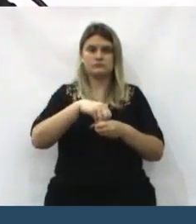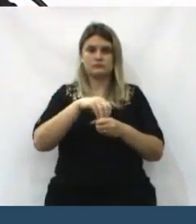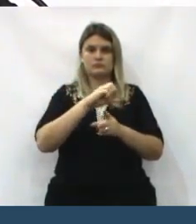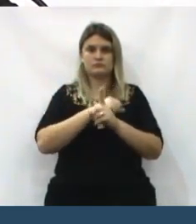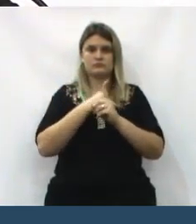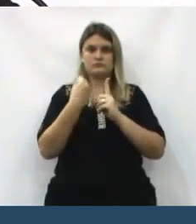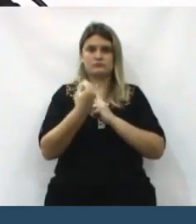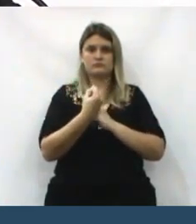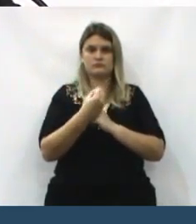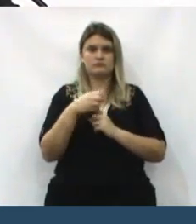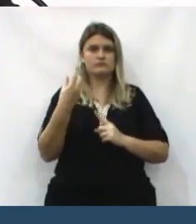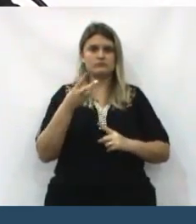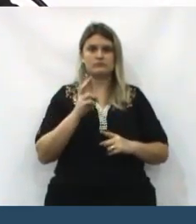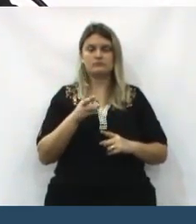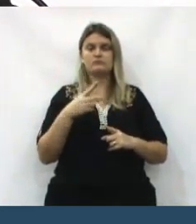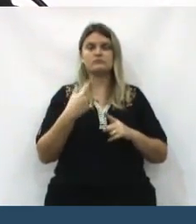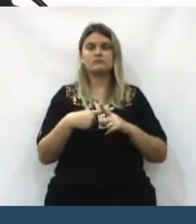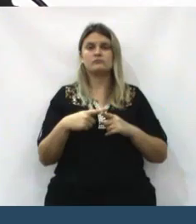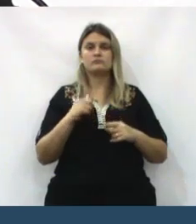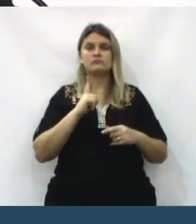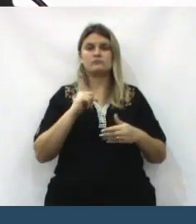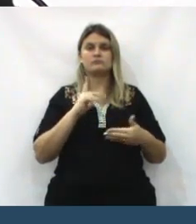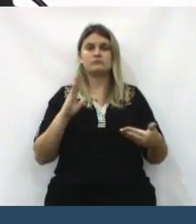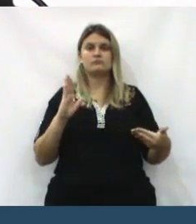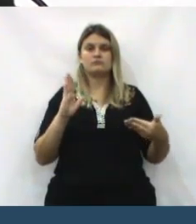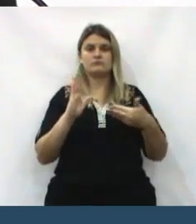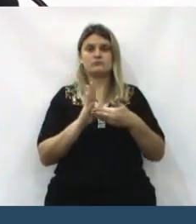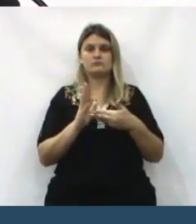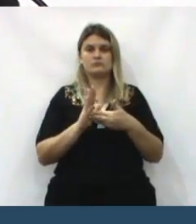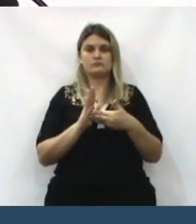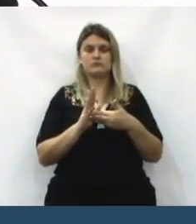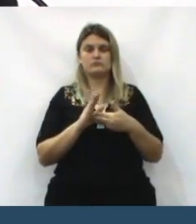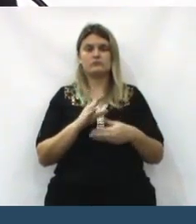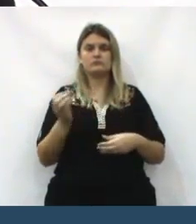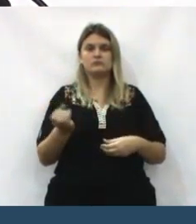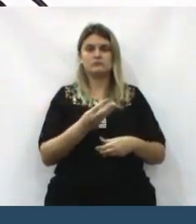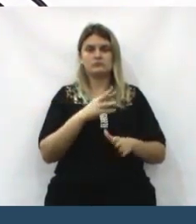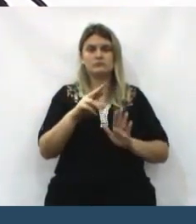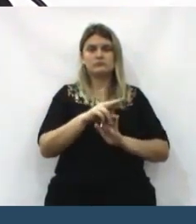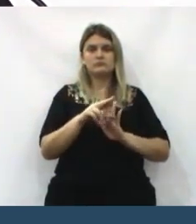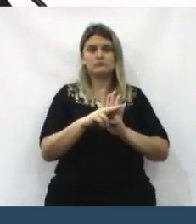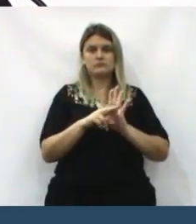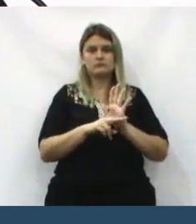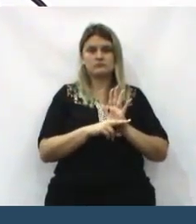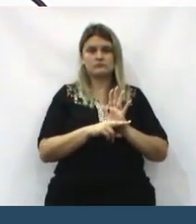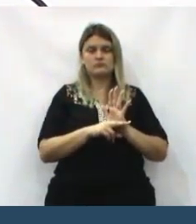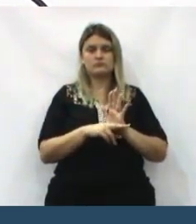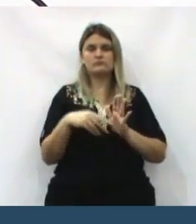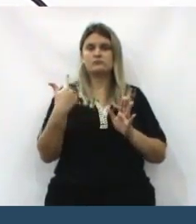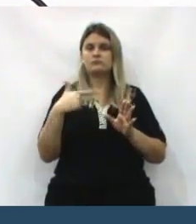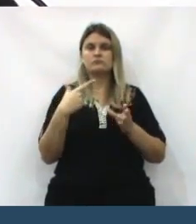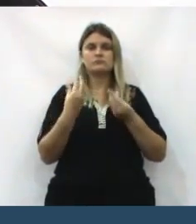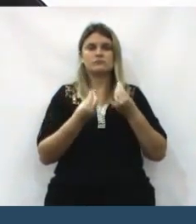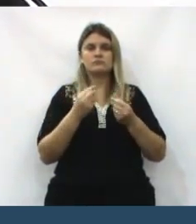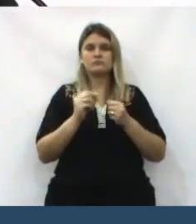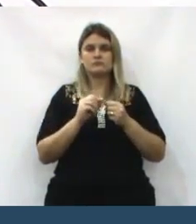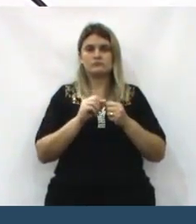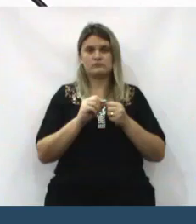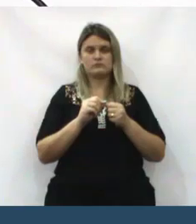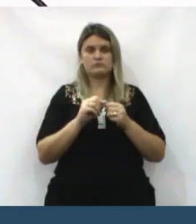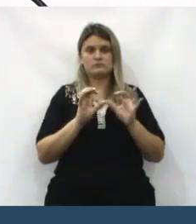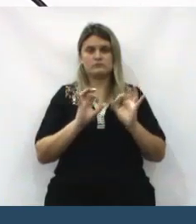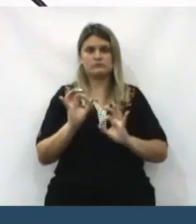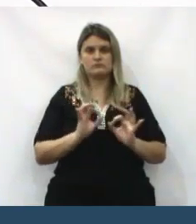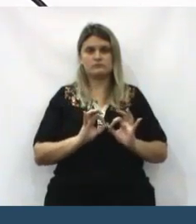plena, muito menos eficácia contida. Ela é limitada a uma nova norma